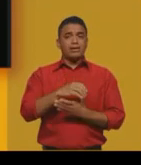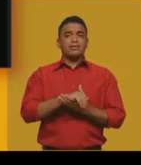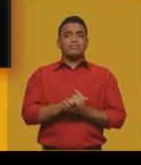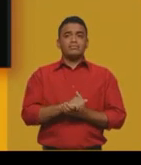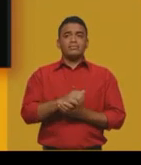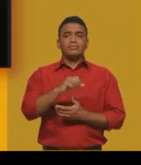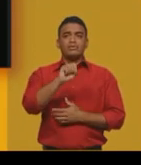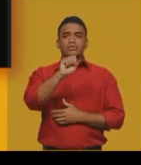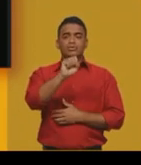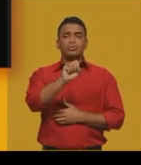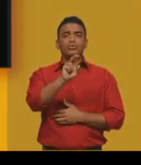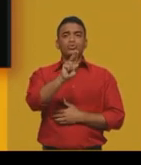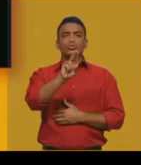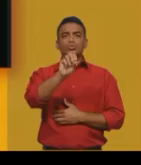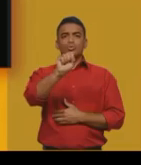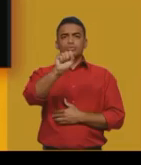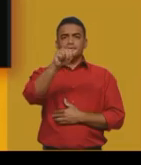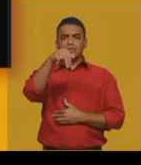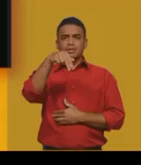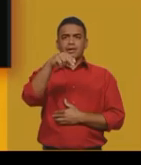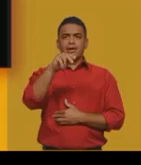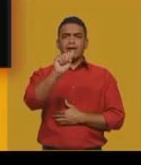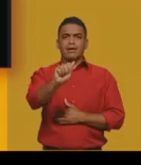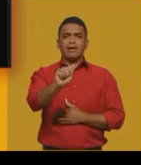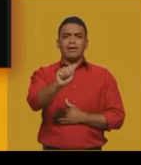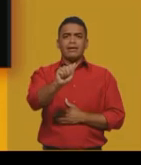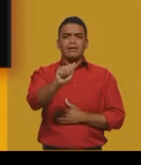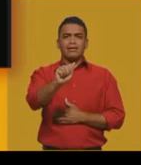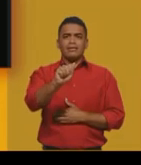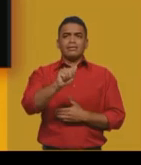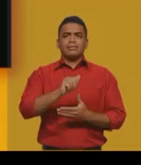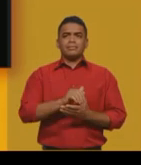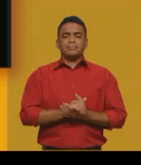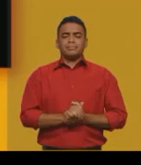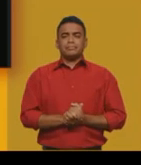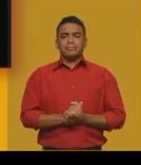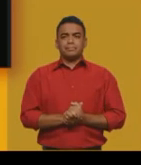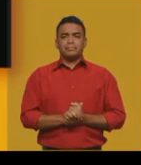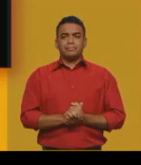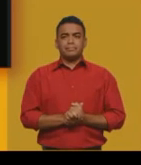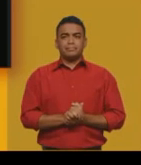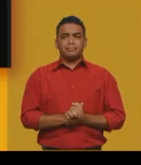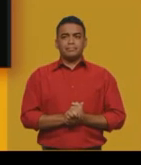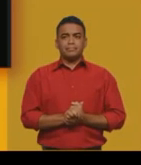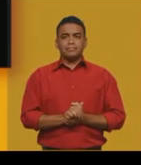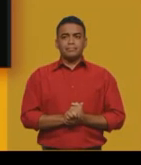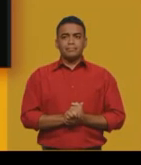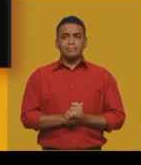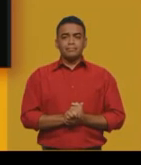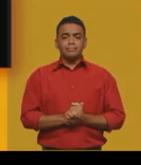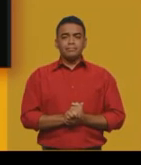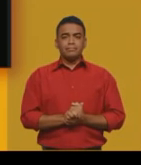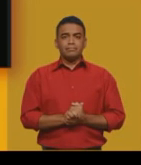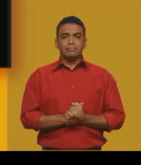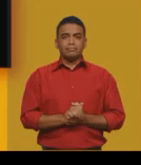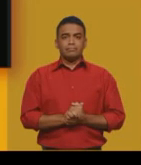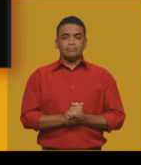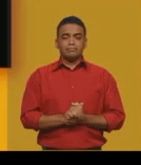foi a primeira filha de Shakespeare. Was born on May 26th,